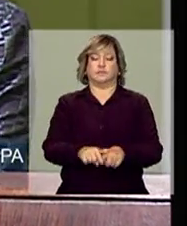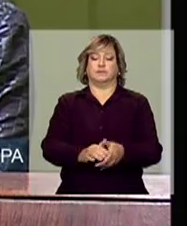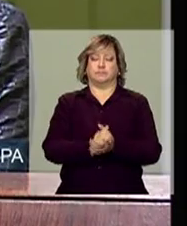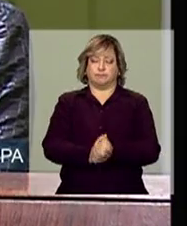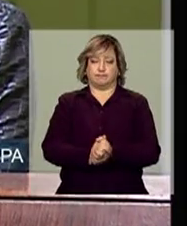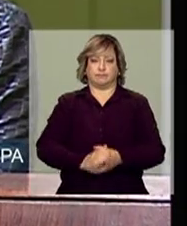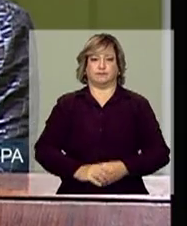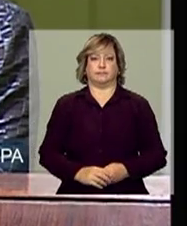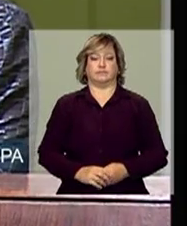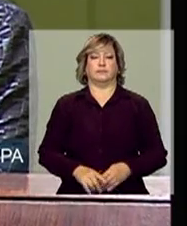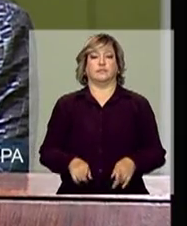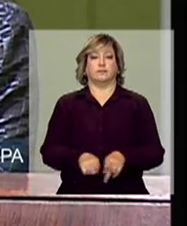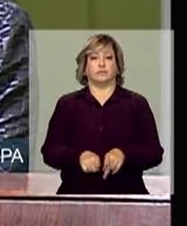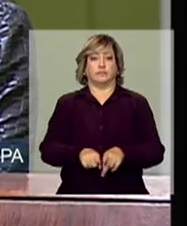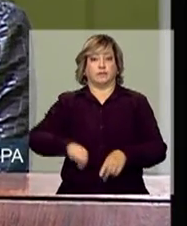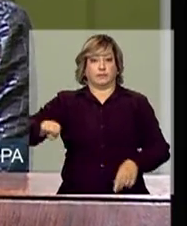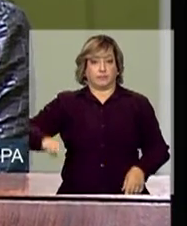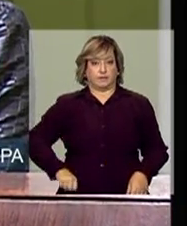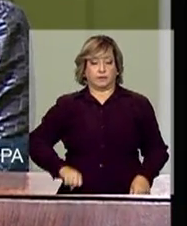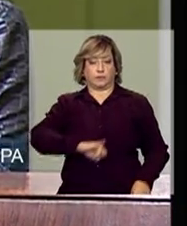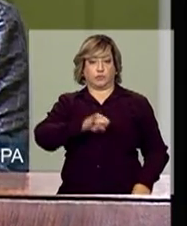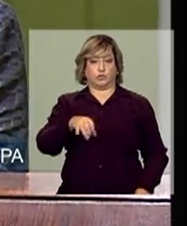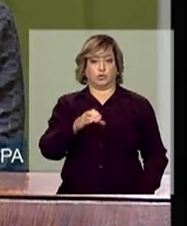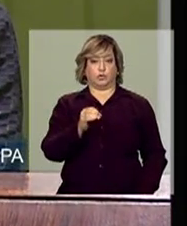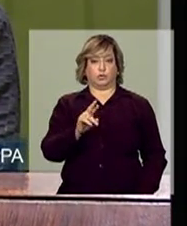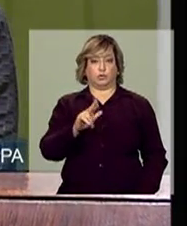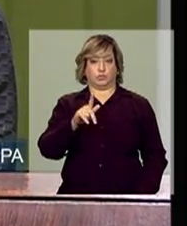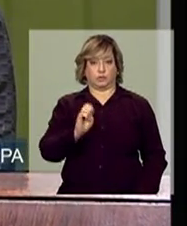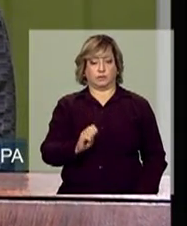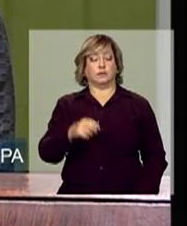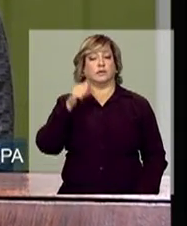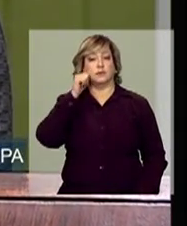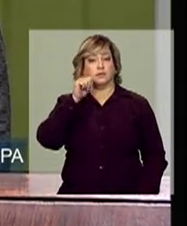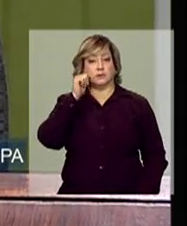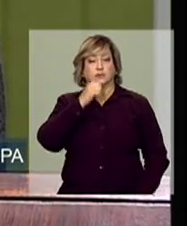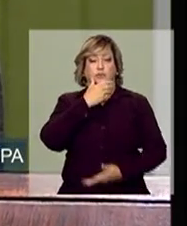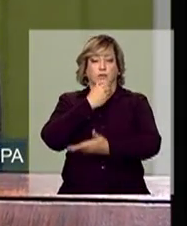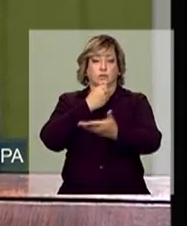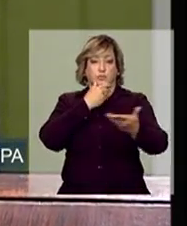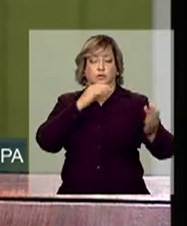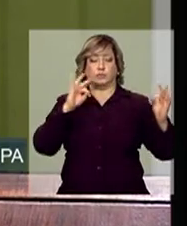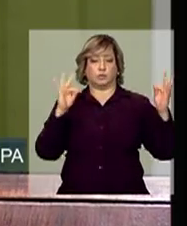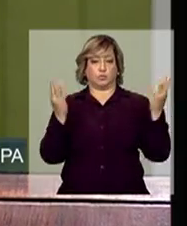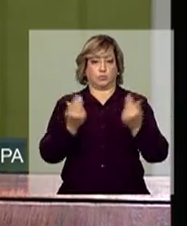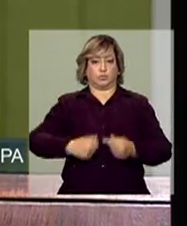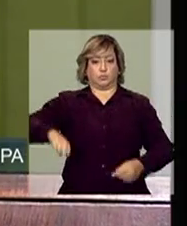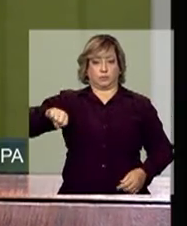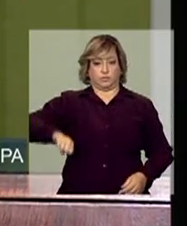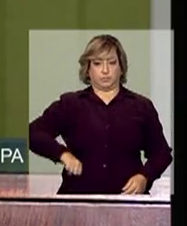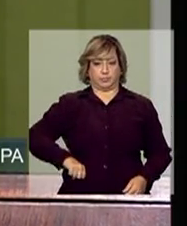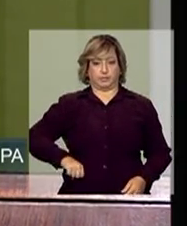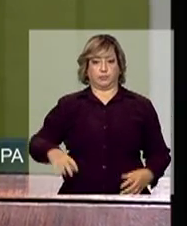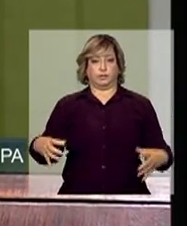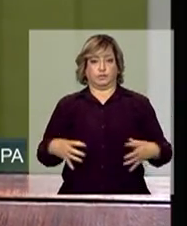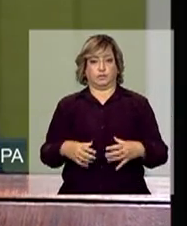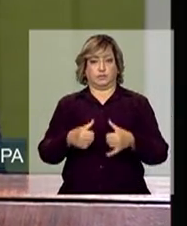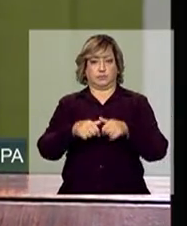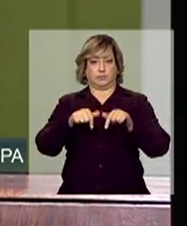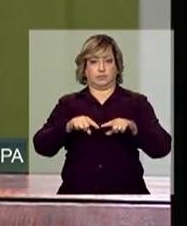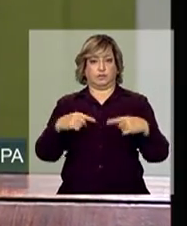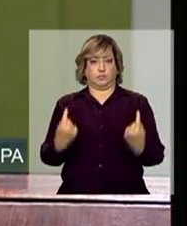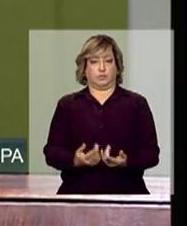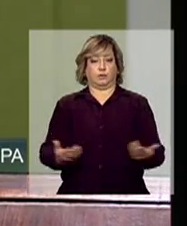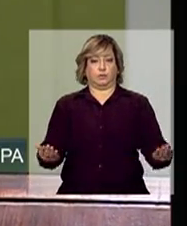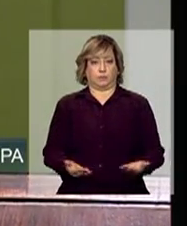Cumprimento o embaixador Georges Lamazière, as senhoras e os senhores embaixadores aqui presentes.